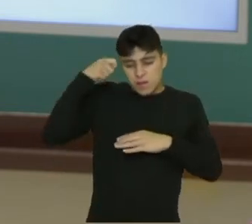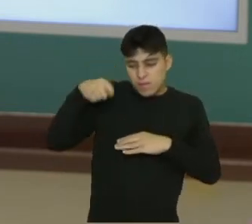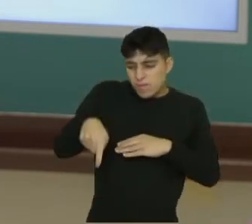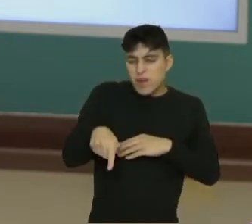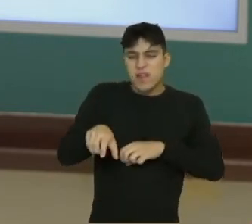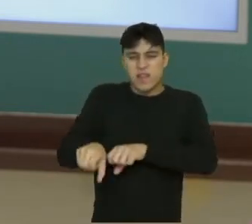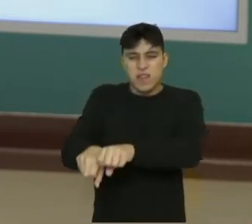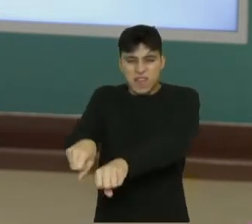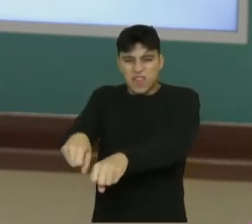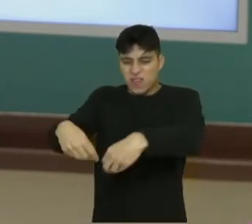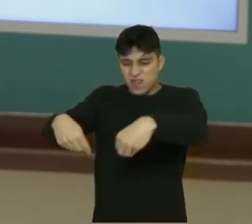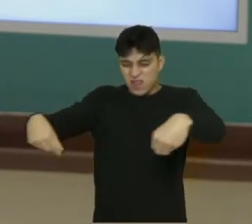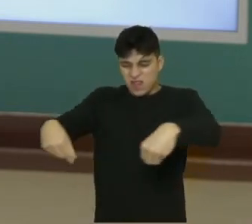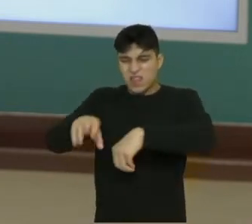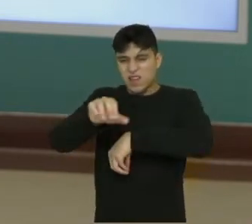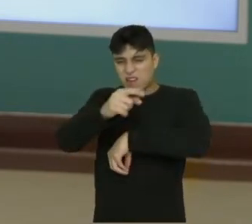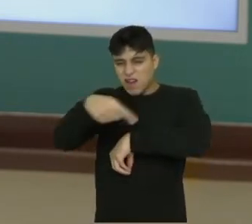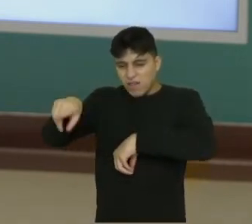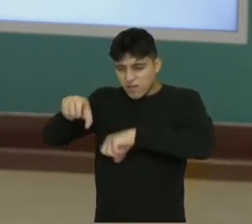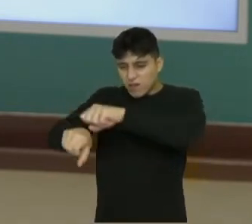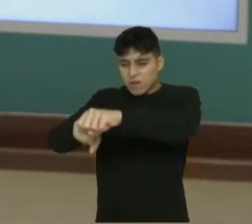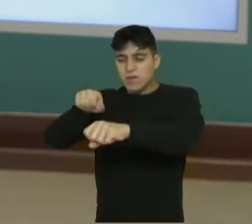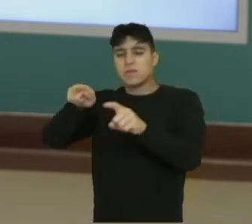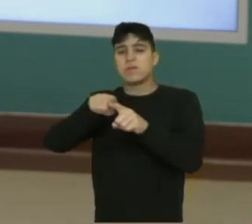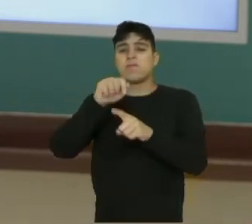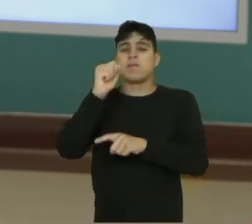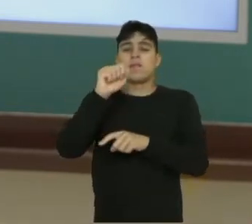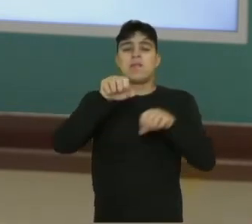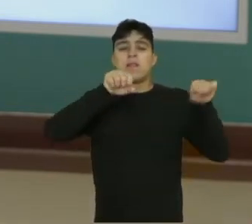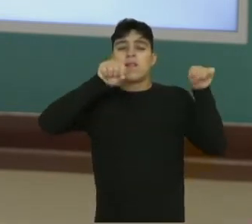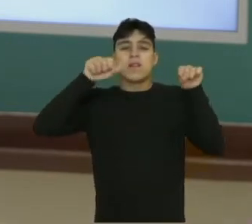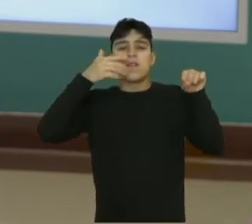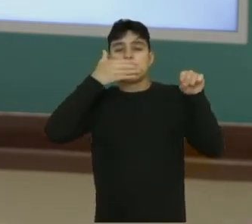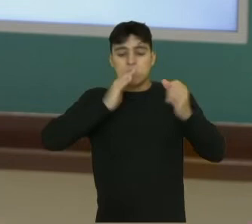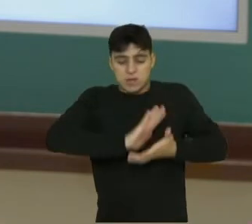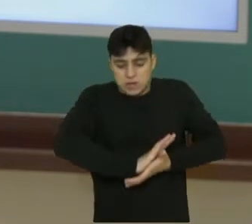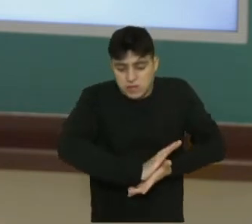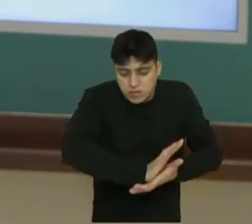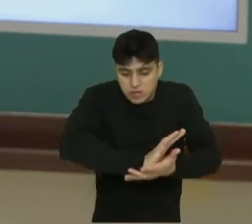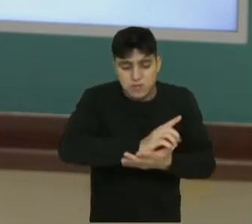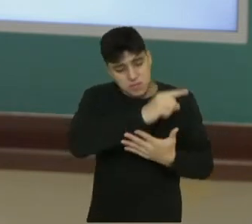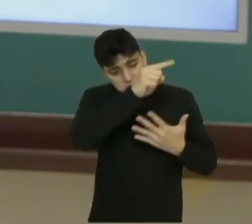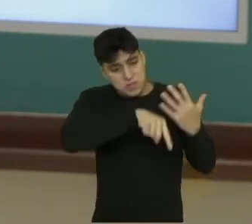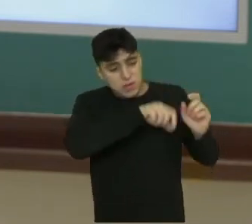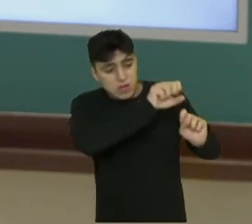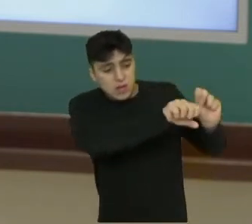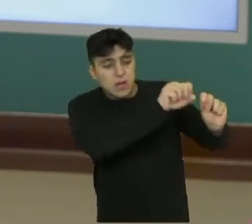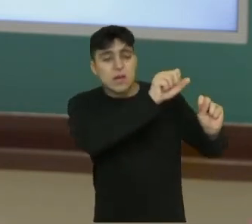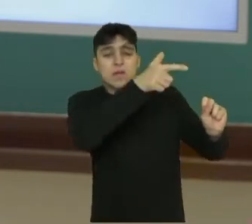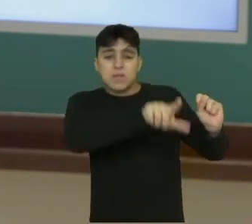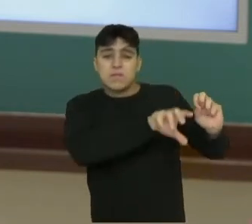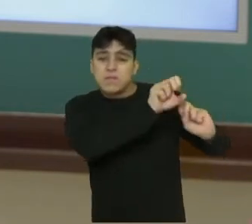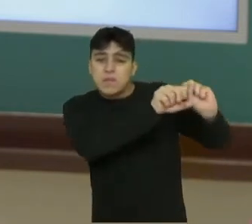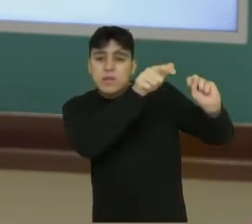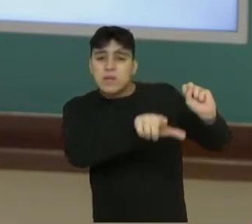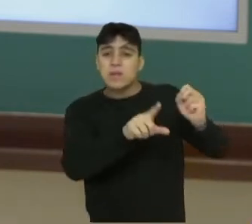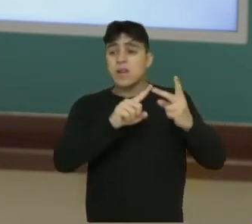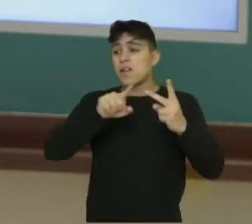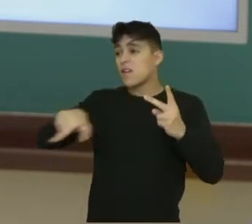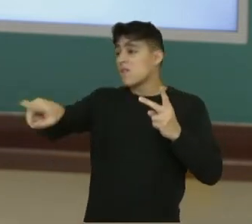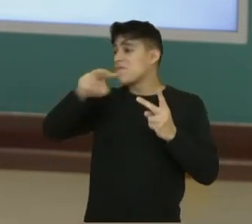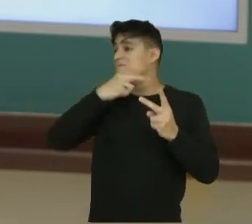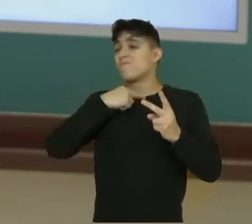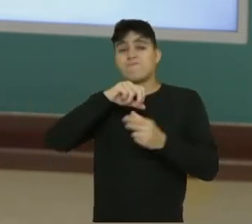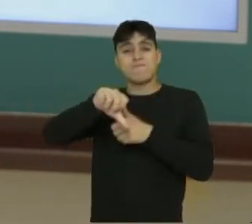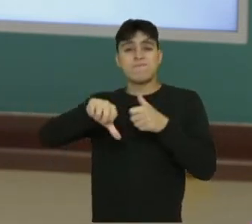solar, a geotérmica e a cana-de-açúcar. E eu tenho aquelas que são as chamadas não renováveis, que é a energia que se